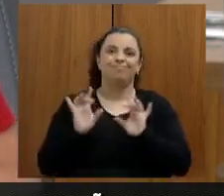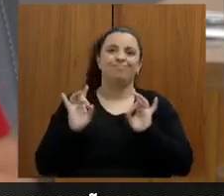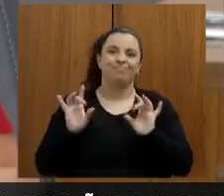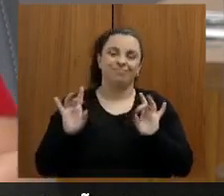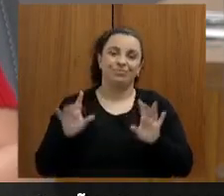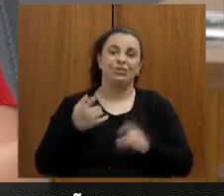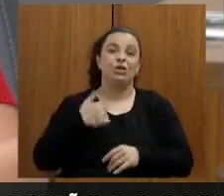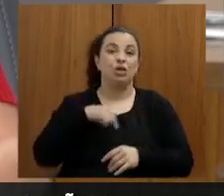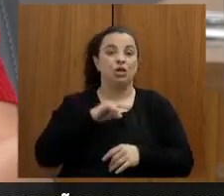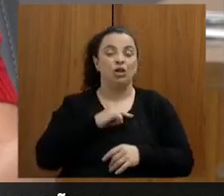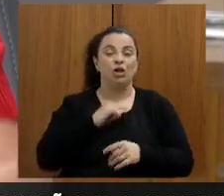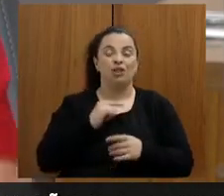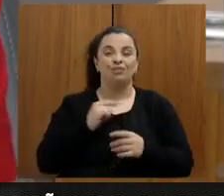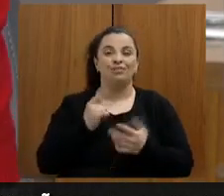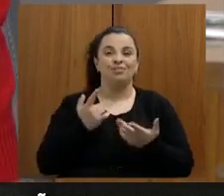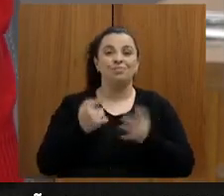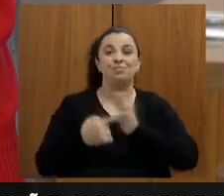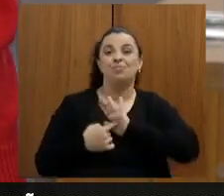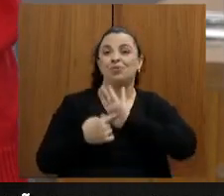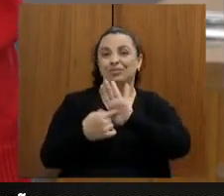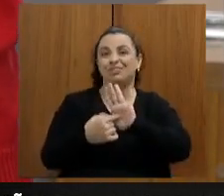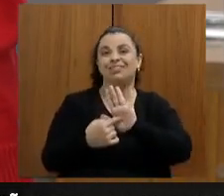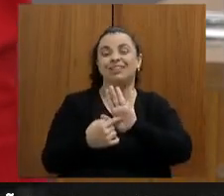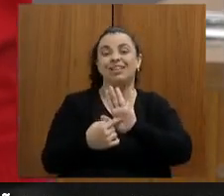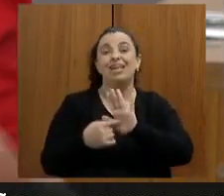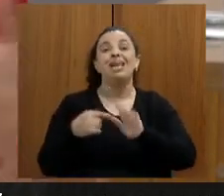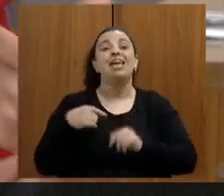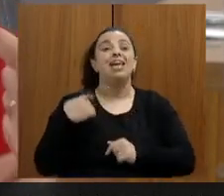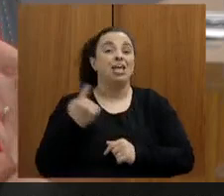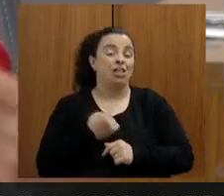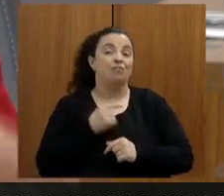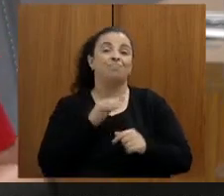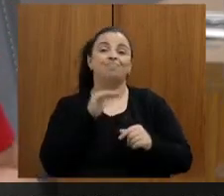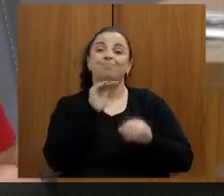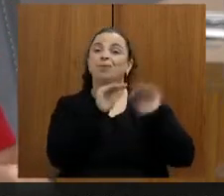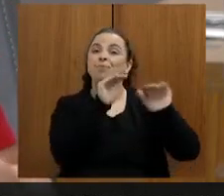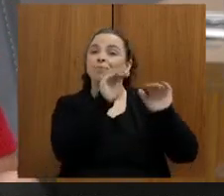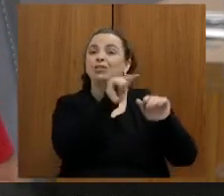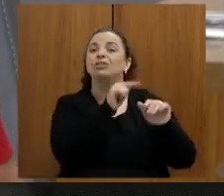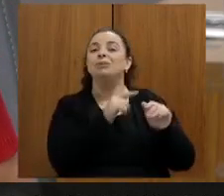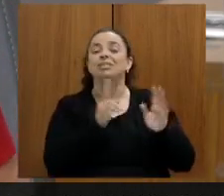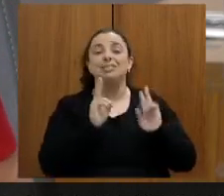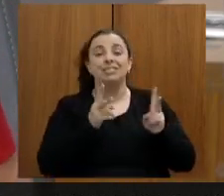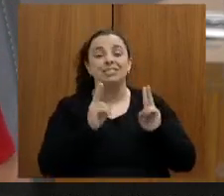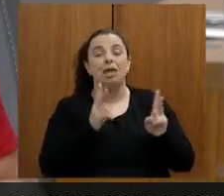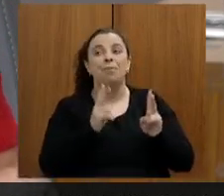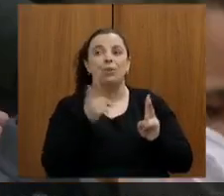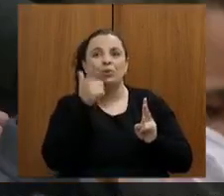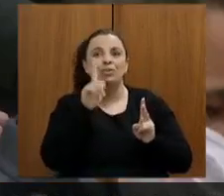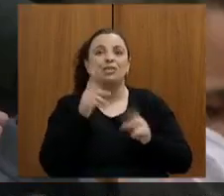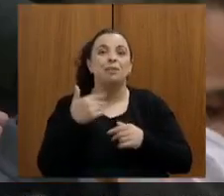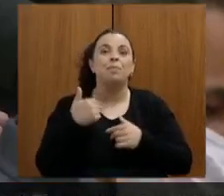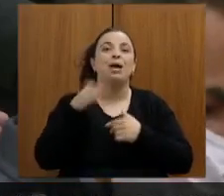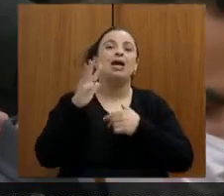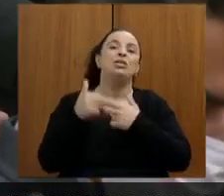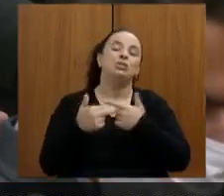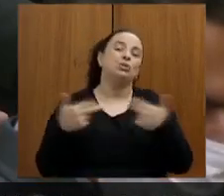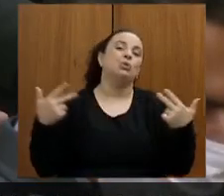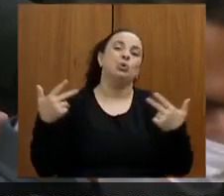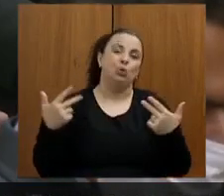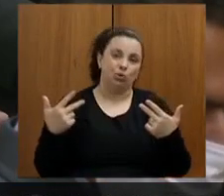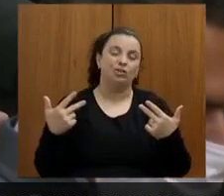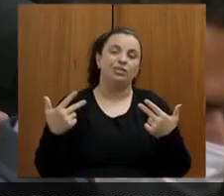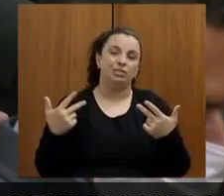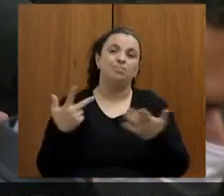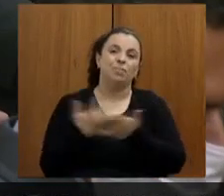e isso eu tô mudando muito o Coronel para que tenhamos ainda algumas alguns frações